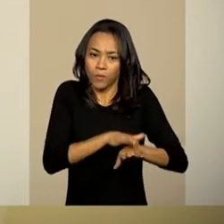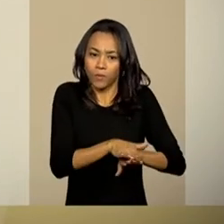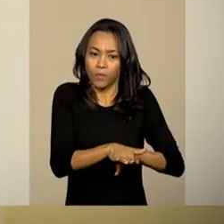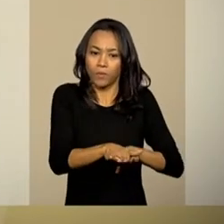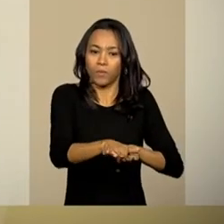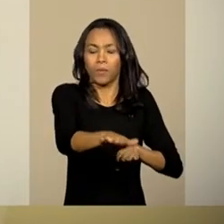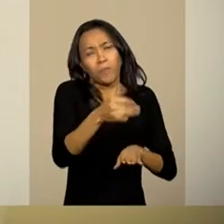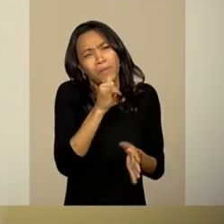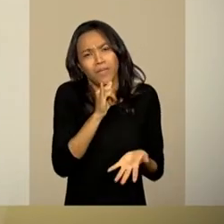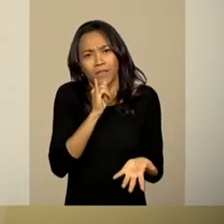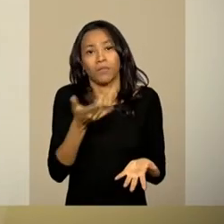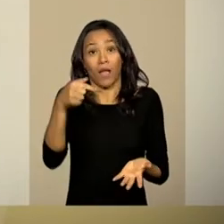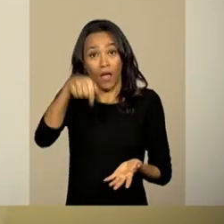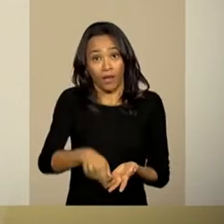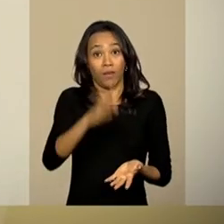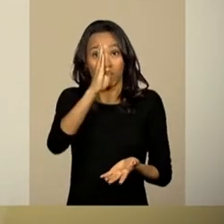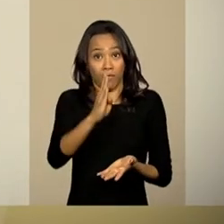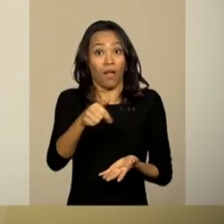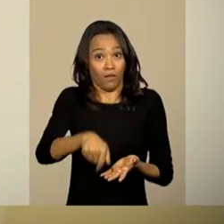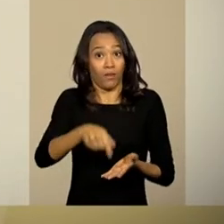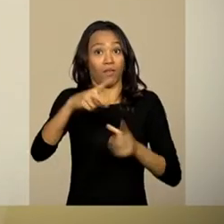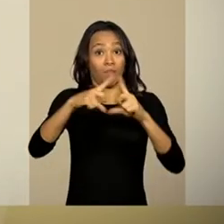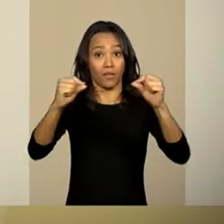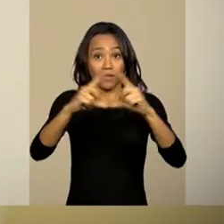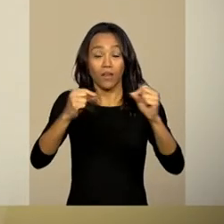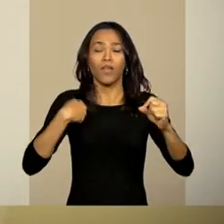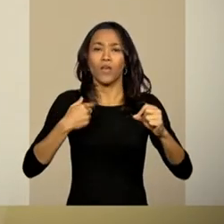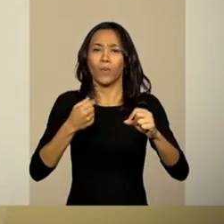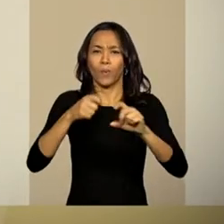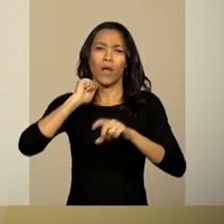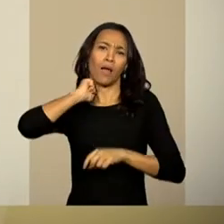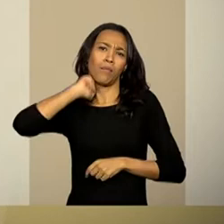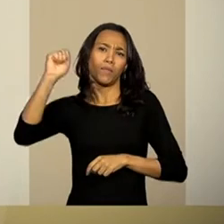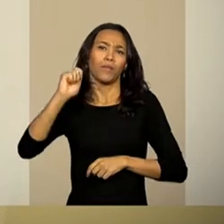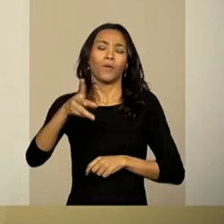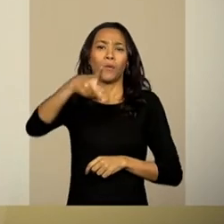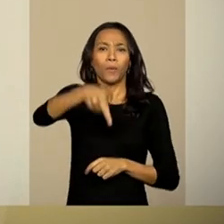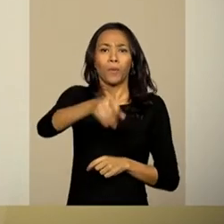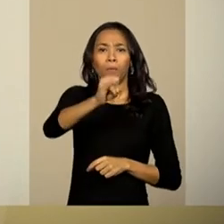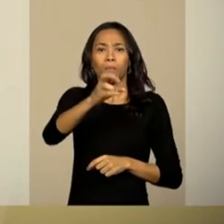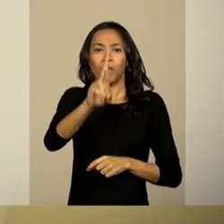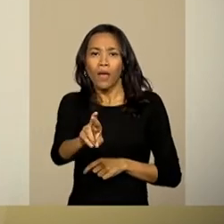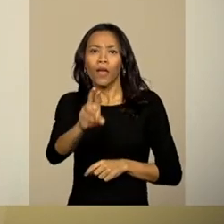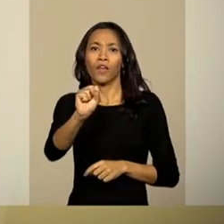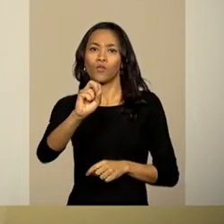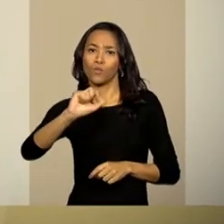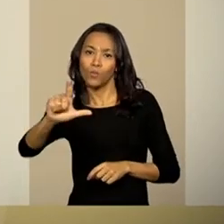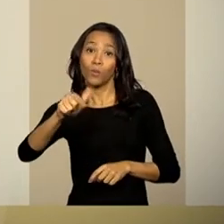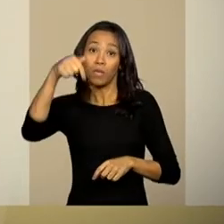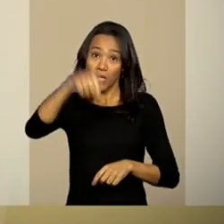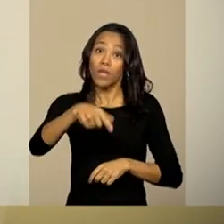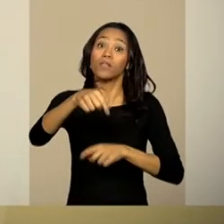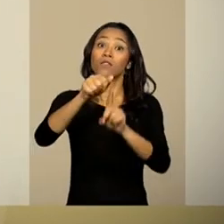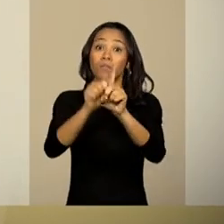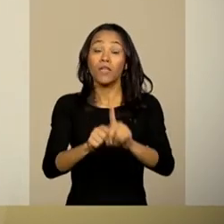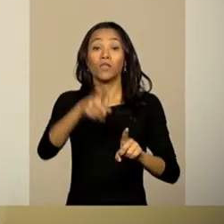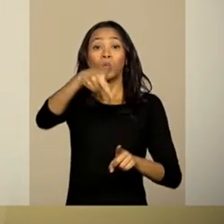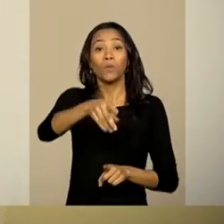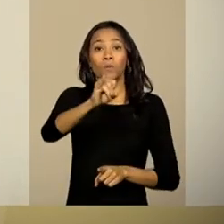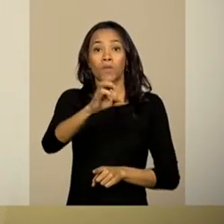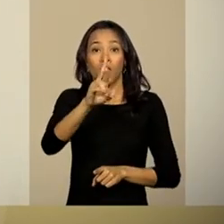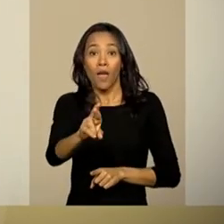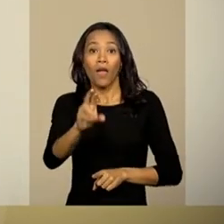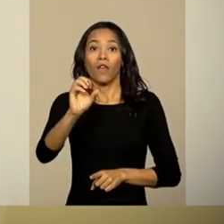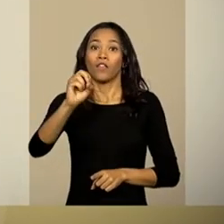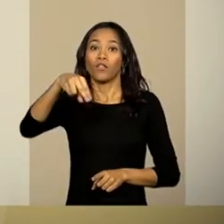alguns exemplos. Aqui em Brasília, eu inaugurei em abril o Pier Sul e ainda este mês será inaugurado o Pier Norte.